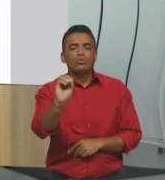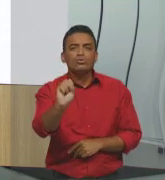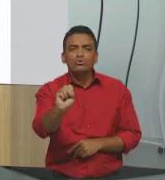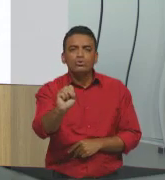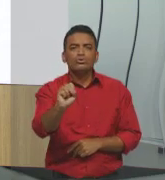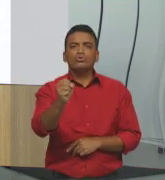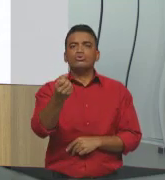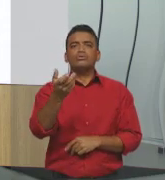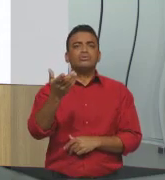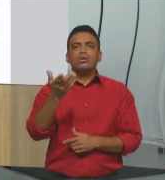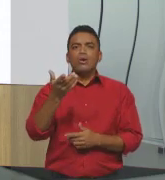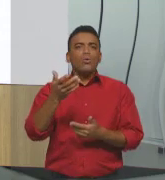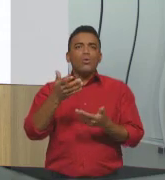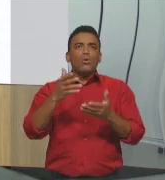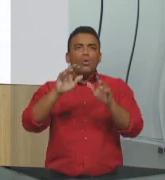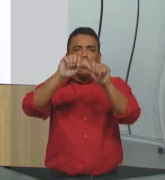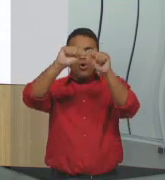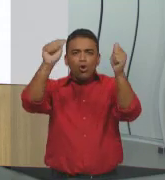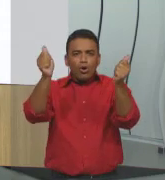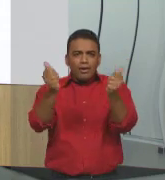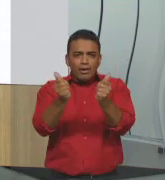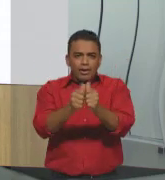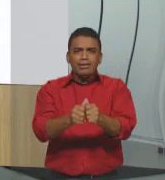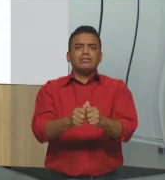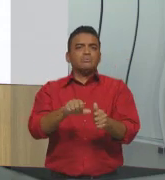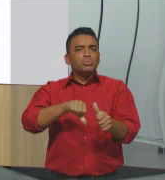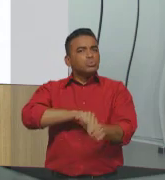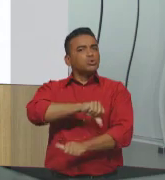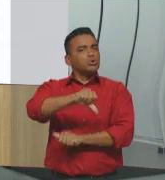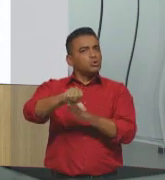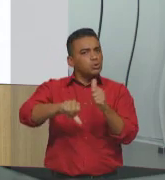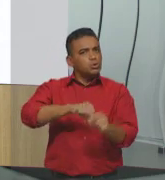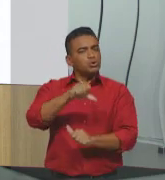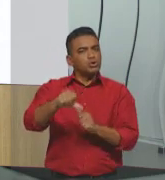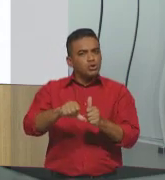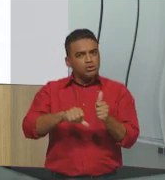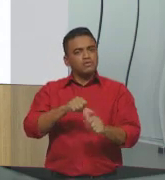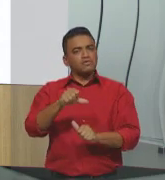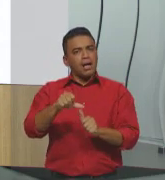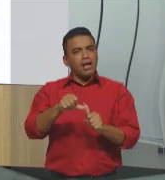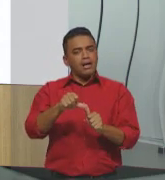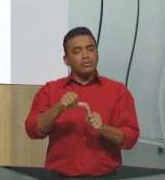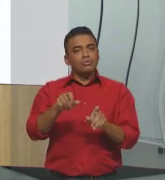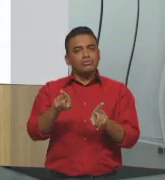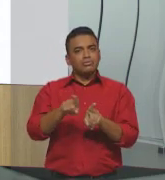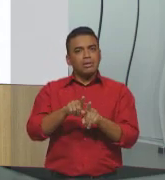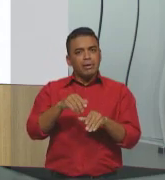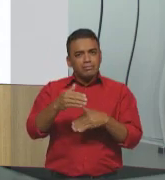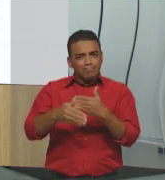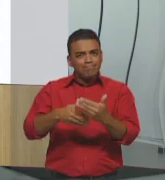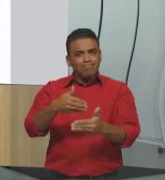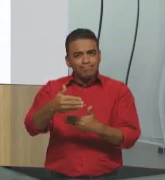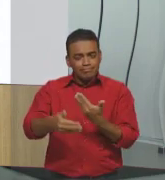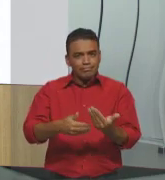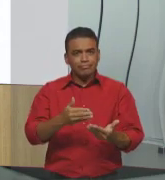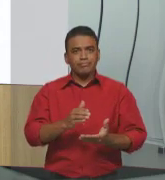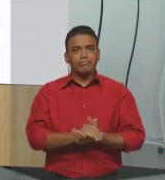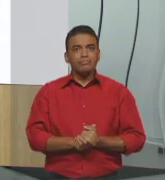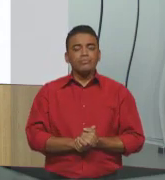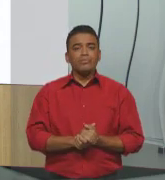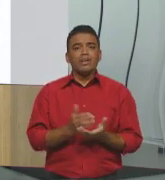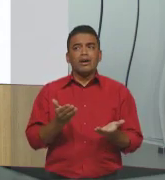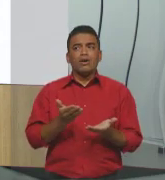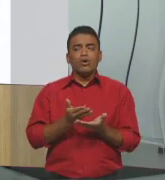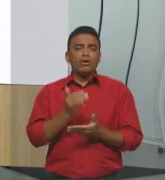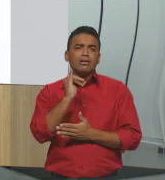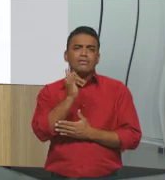desses organismos geneticamente modificados. E, dando sequência, falaremos agora um